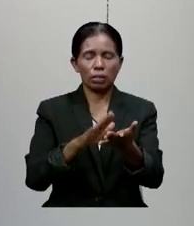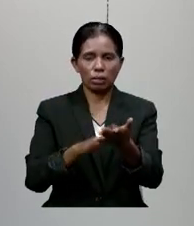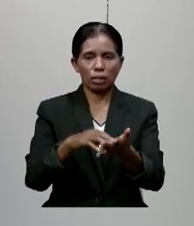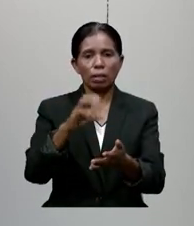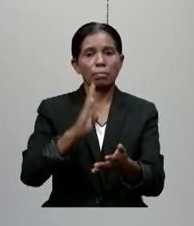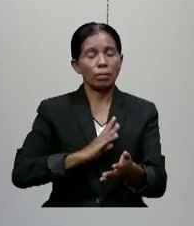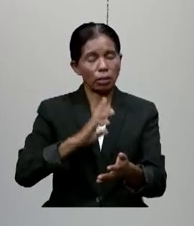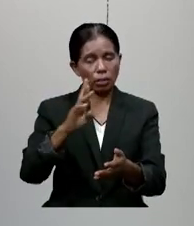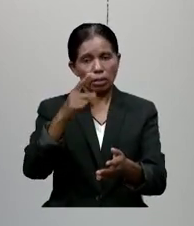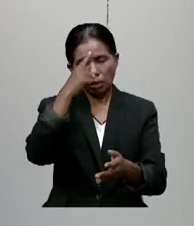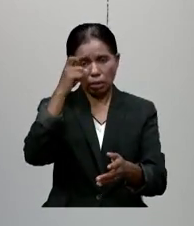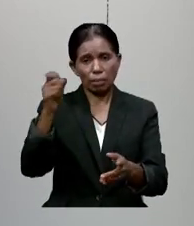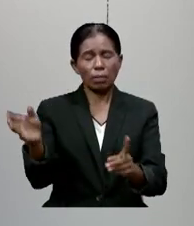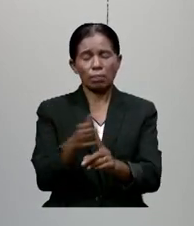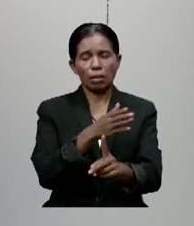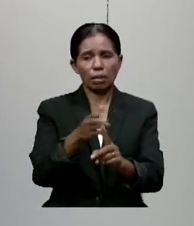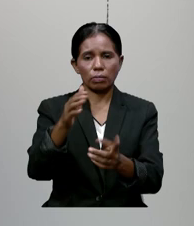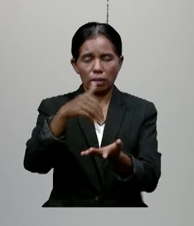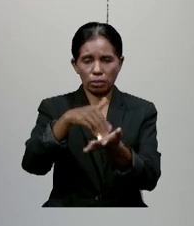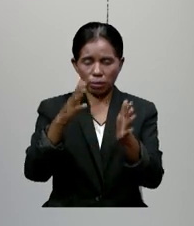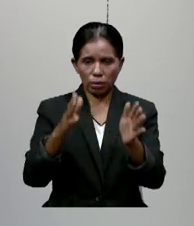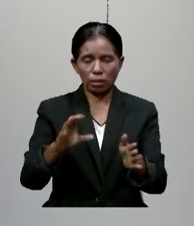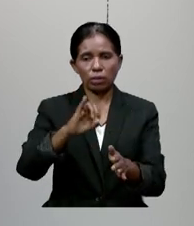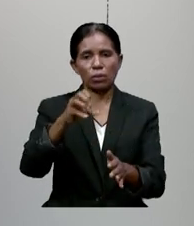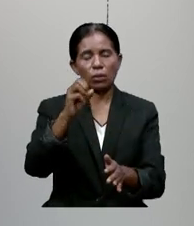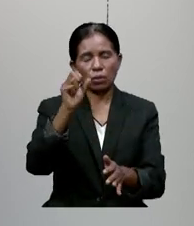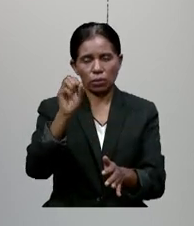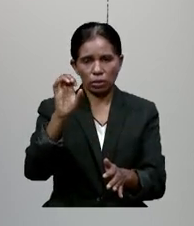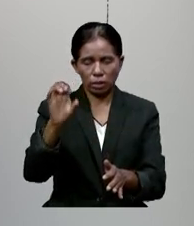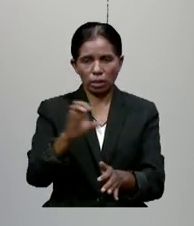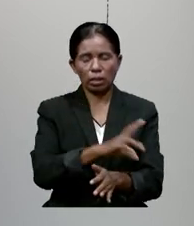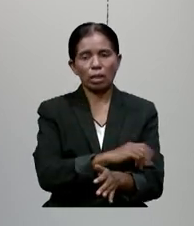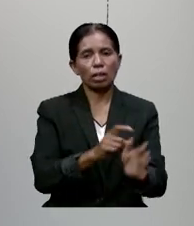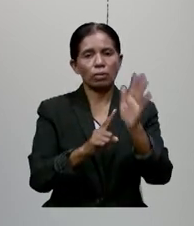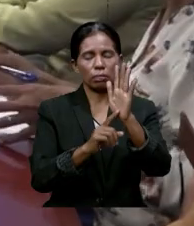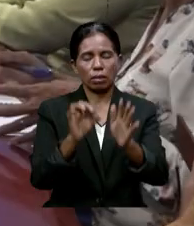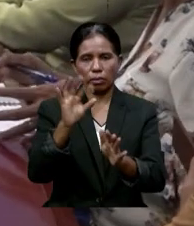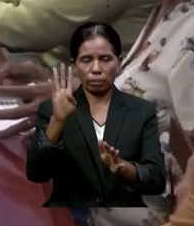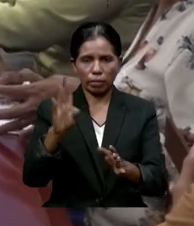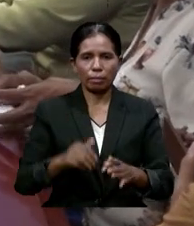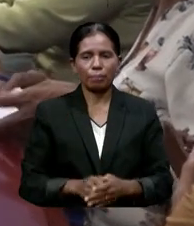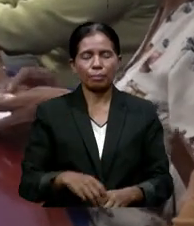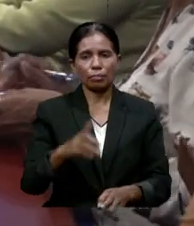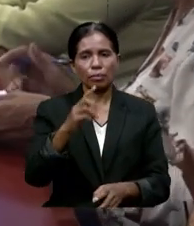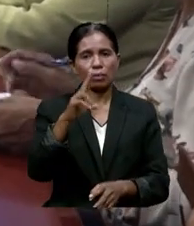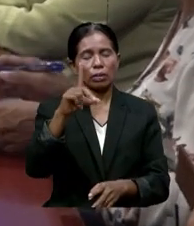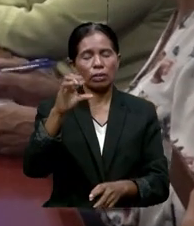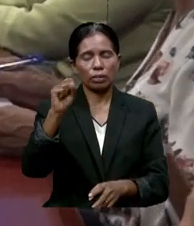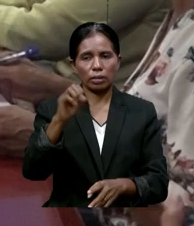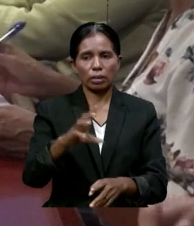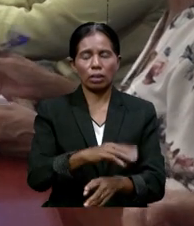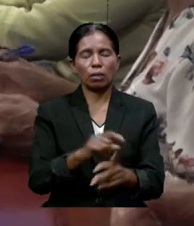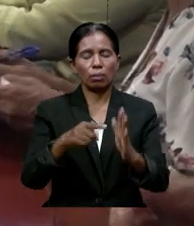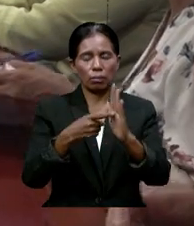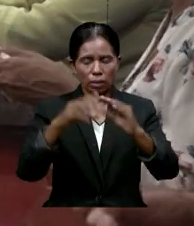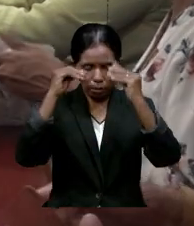Becora, também halou agressão física a soro estudante José López Guzmão, nebe viral e a rede social. Dulce afirma, a hu ohin, professor